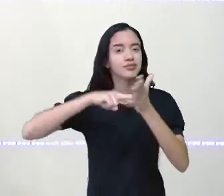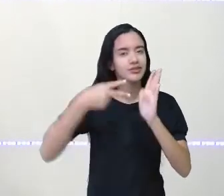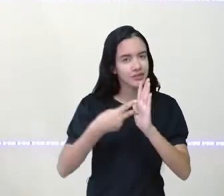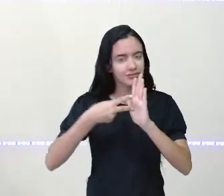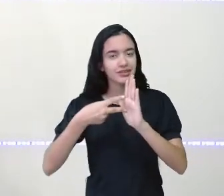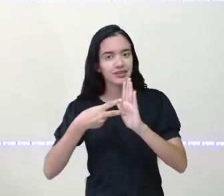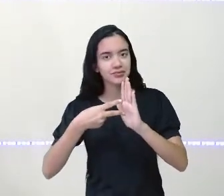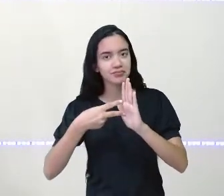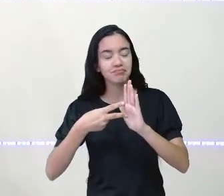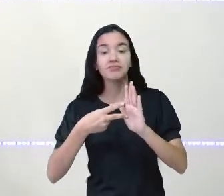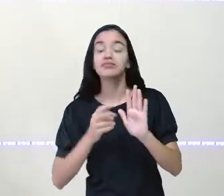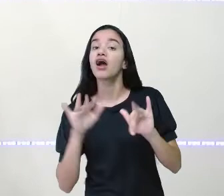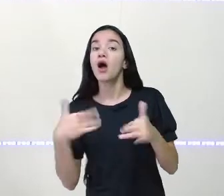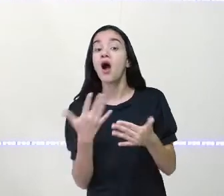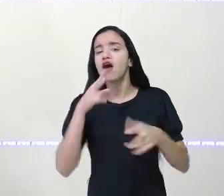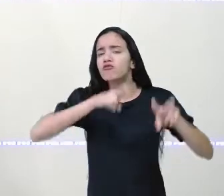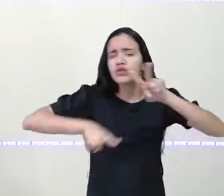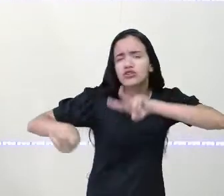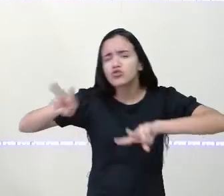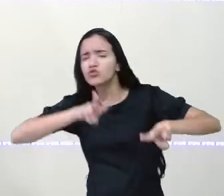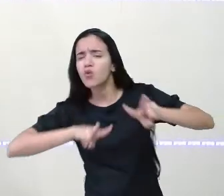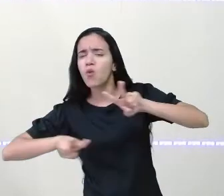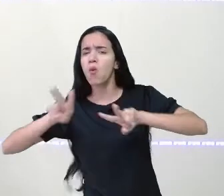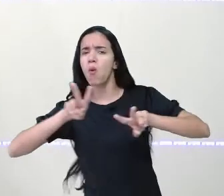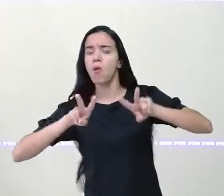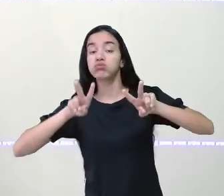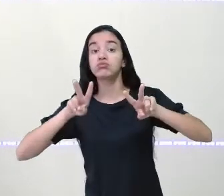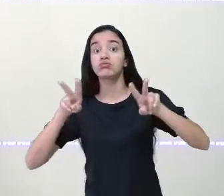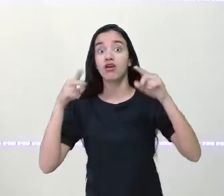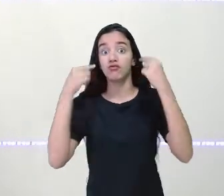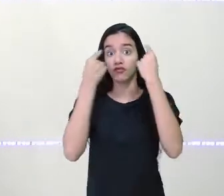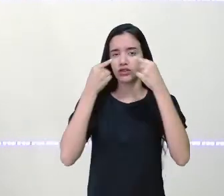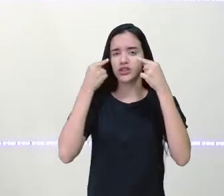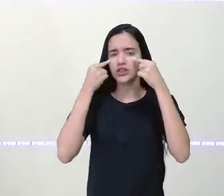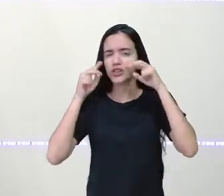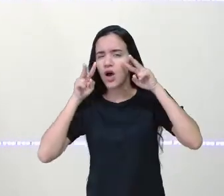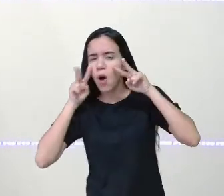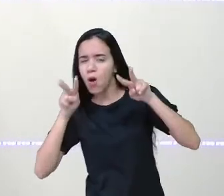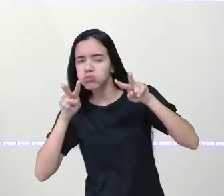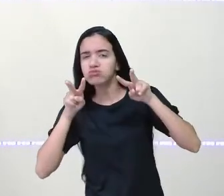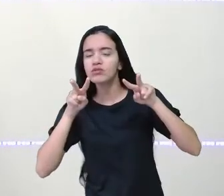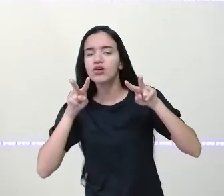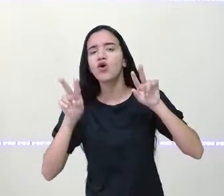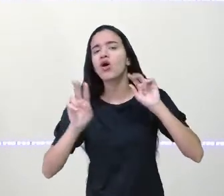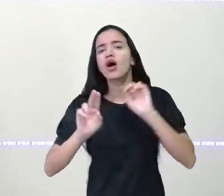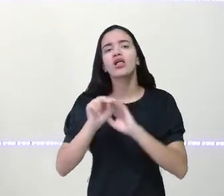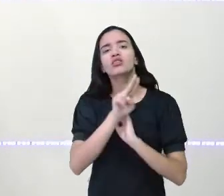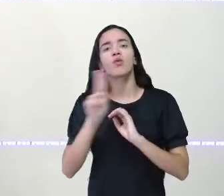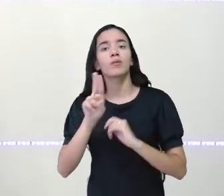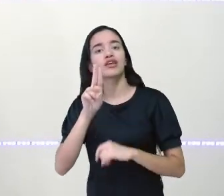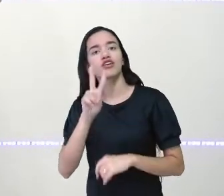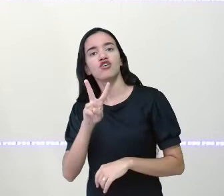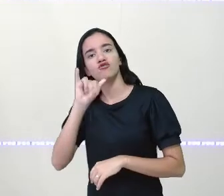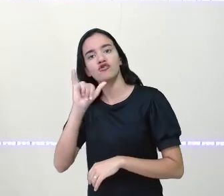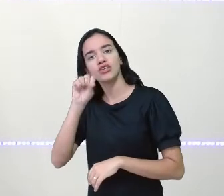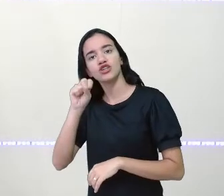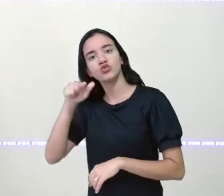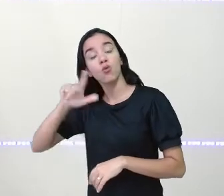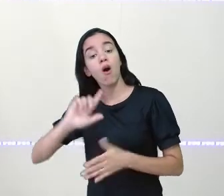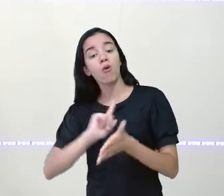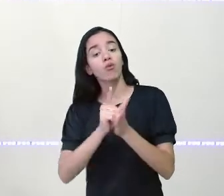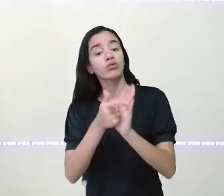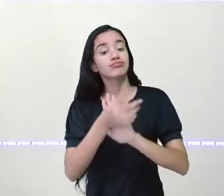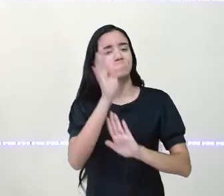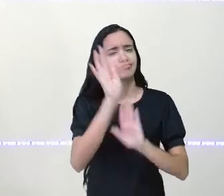poema visual? Visual vem de visão, não é? O que é que tem a ver esse nome com o poema, com esse gênero